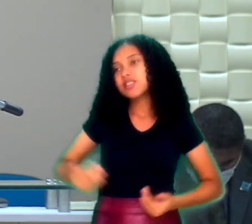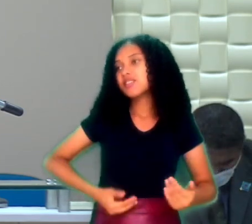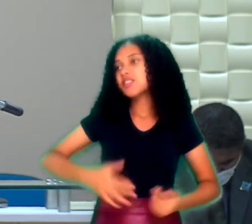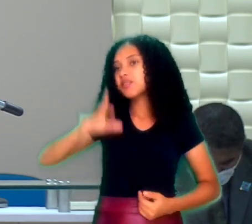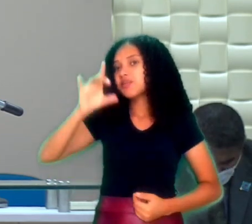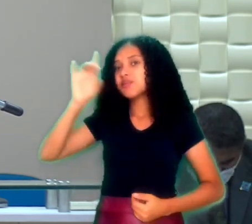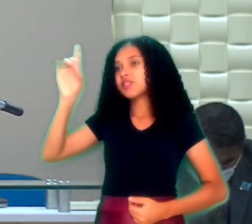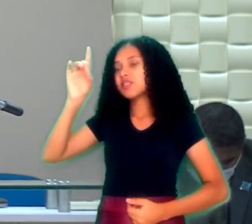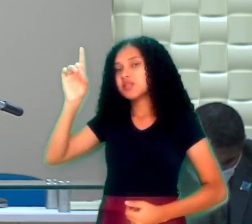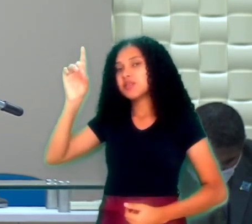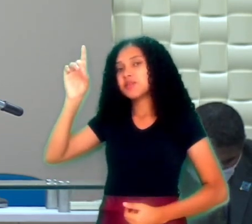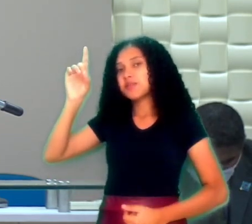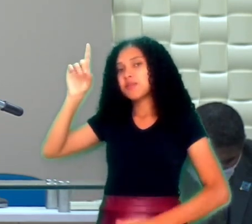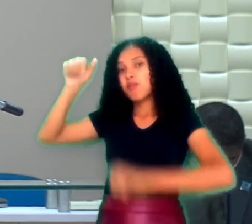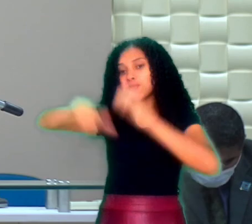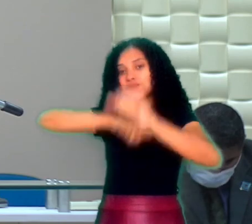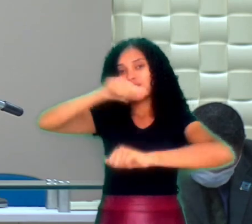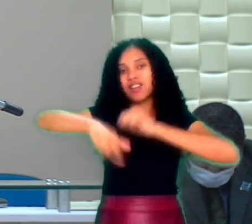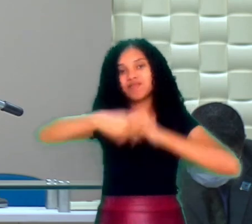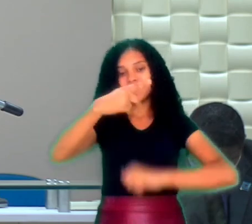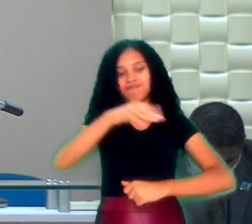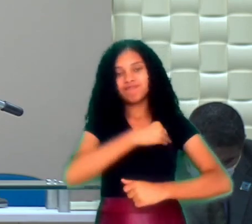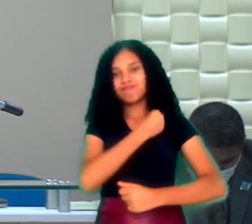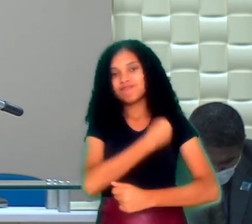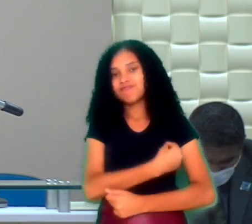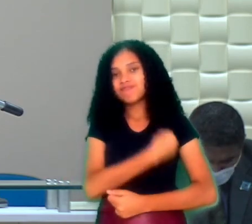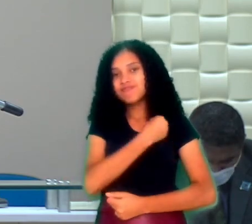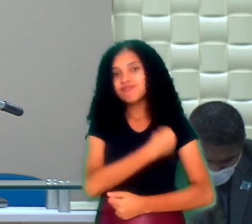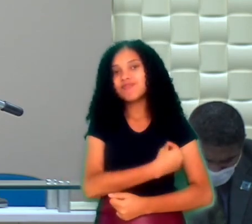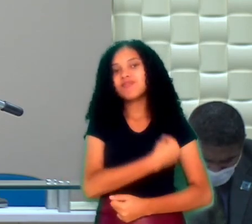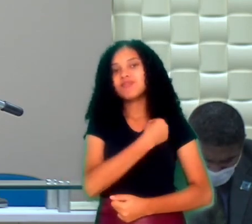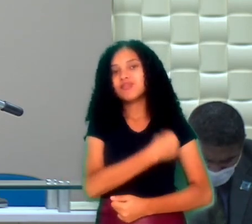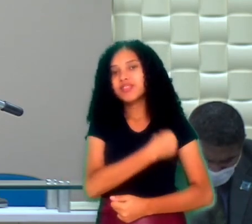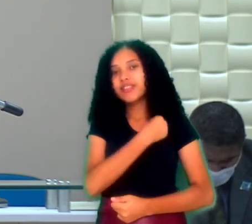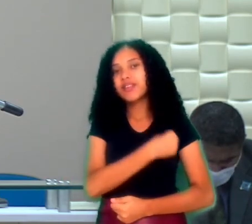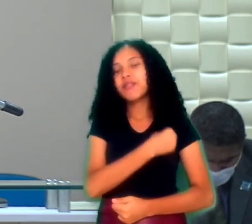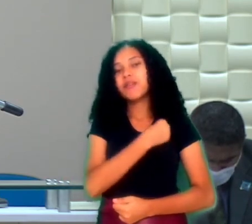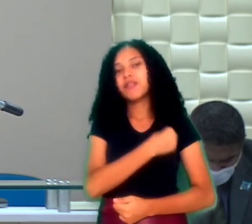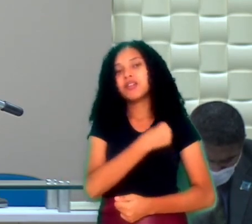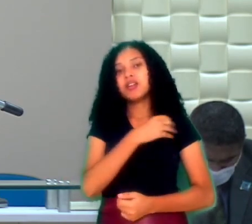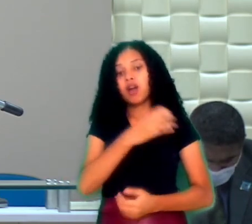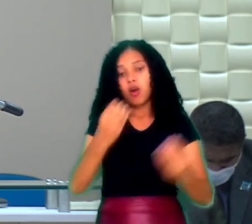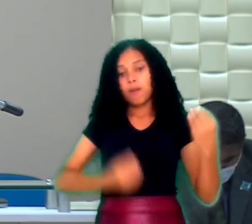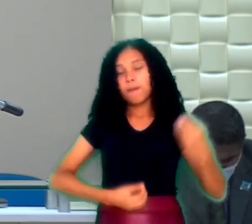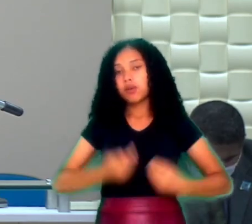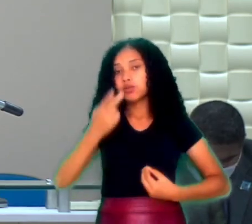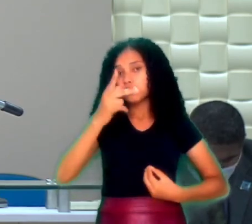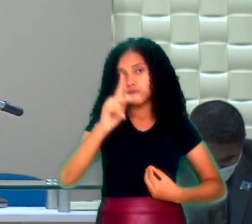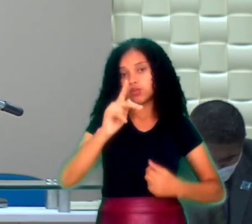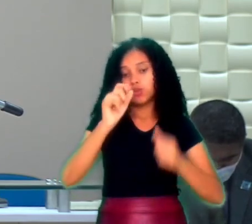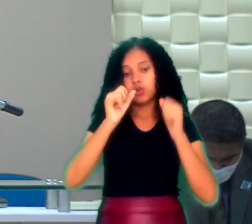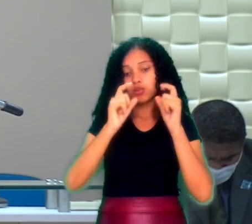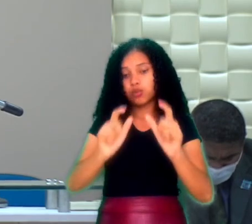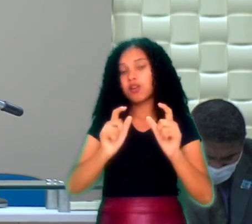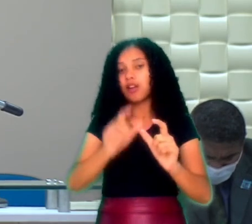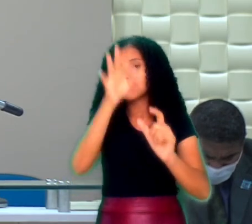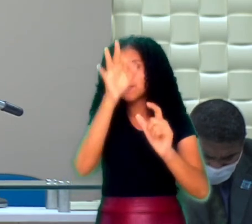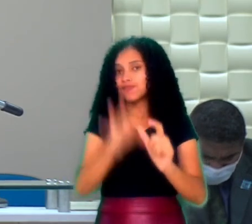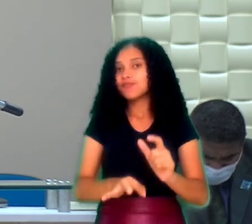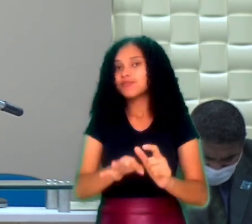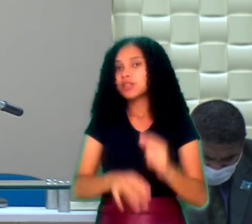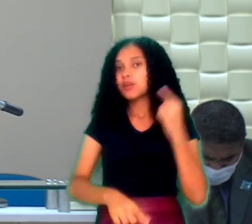dizem assim: não, vai procurar o drogado, vai procurar o embriagado, vai procurar as pessoas que realmente precisam. Eu